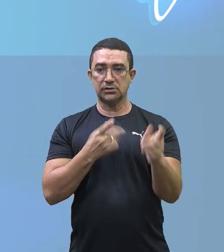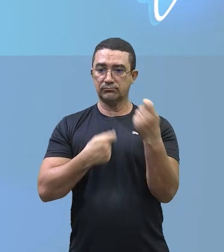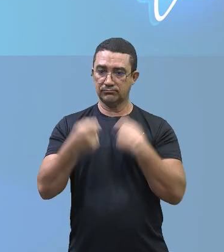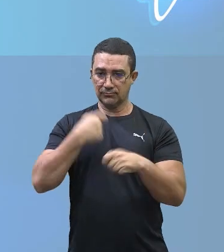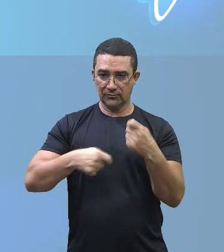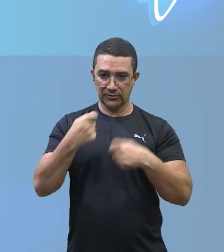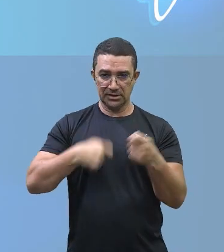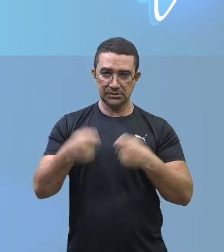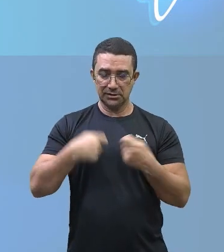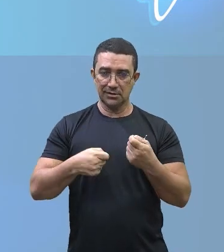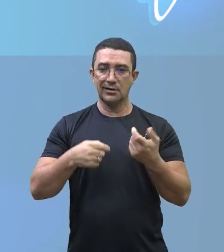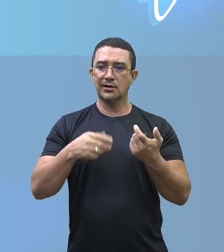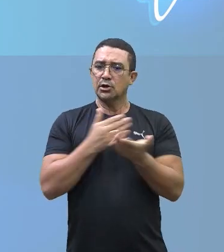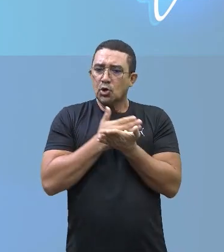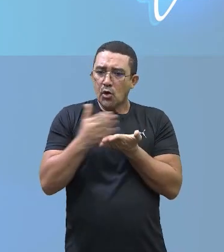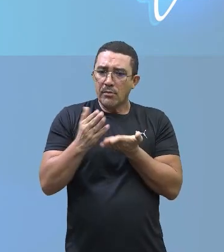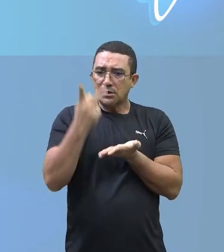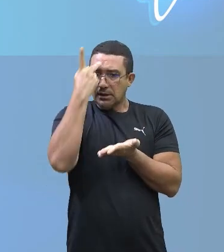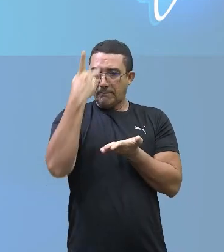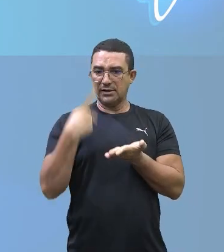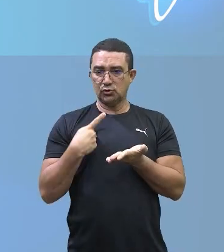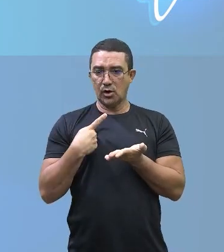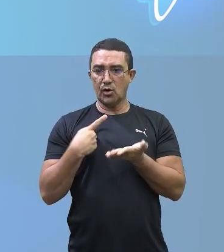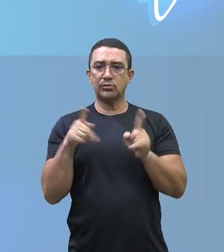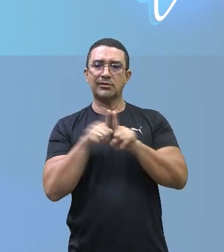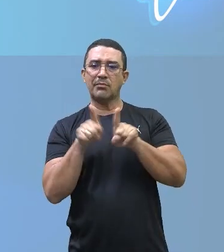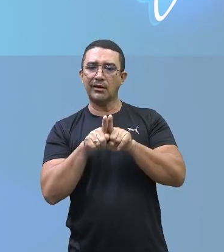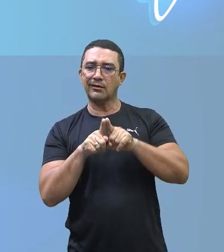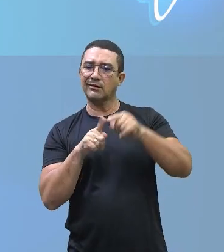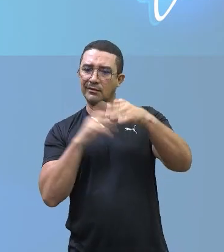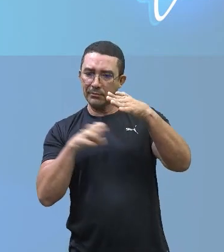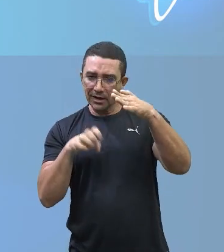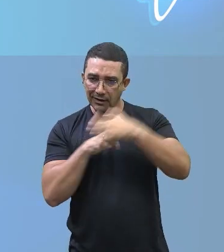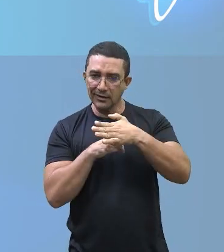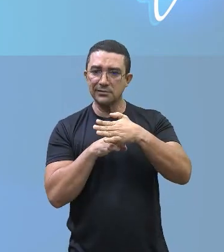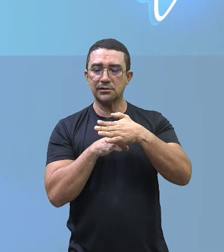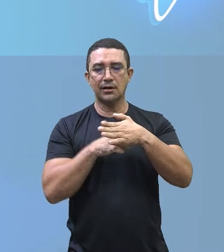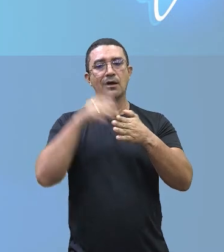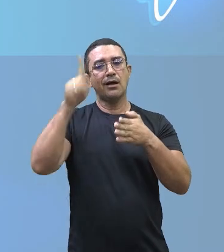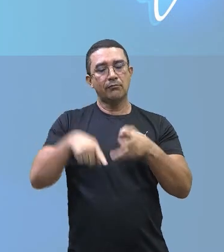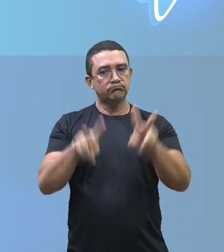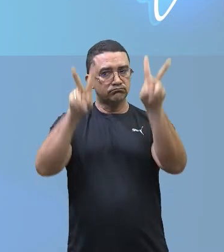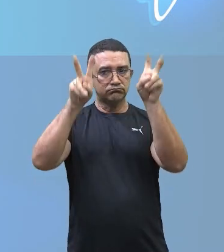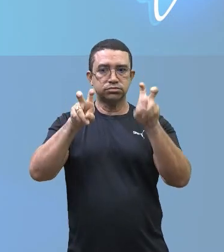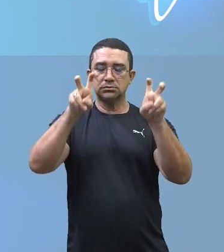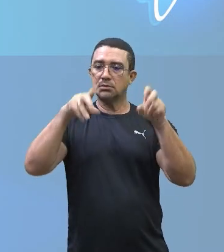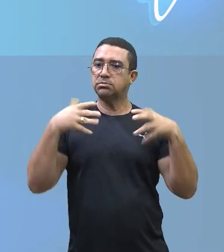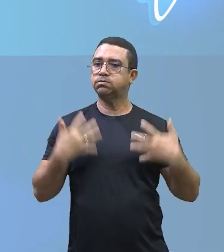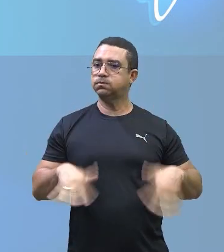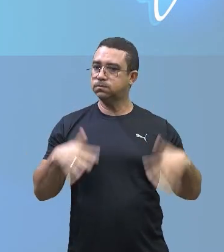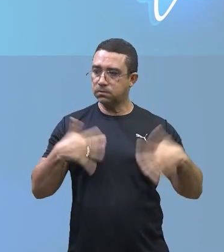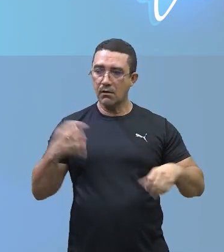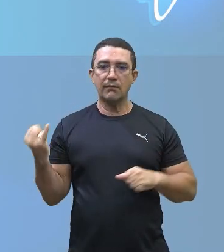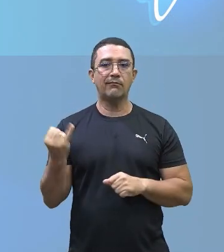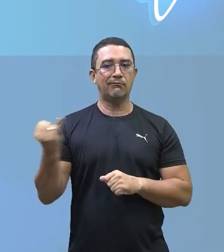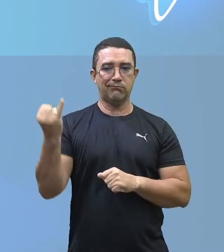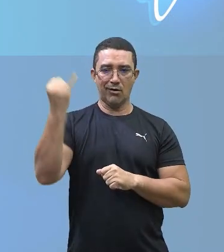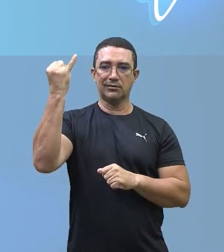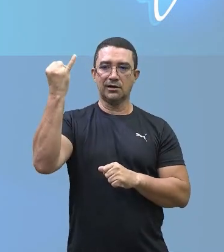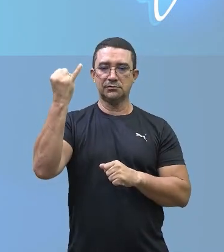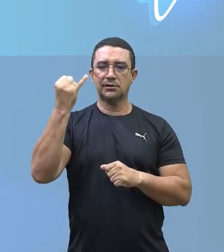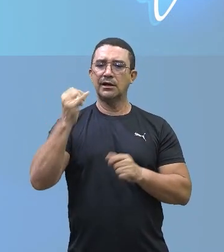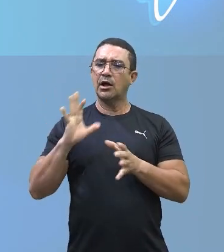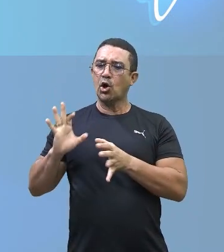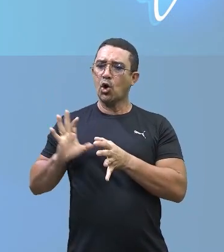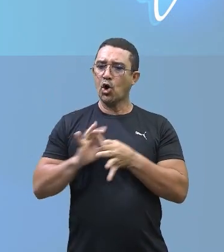parte do individual, né, do indivíduo ali, para uma empresa, enfim, é um tema realmente muito importante aí dentro, né, desse contexto